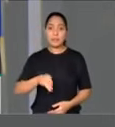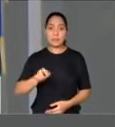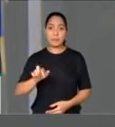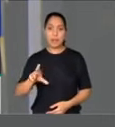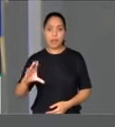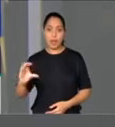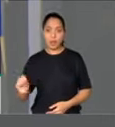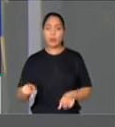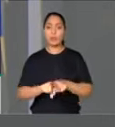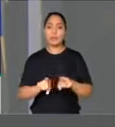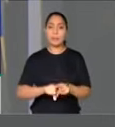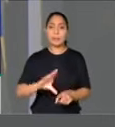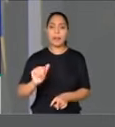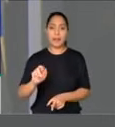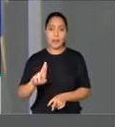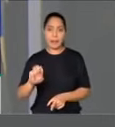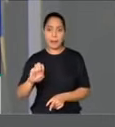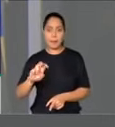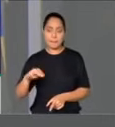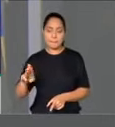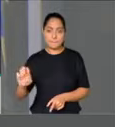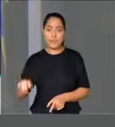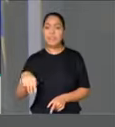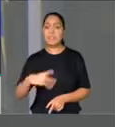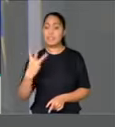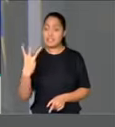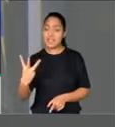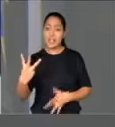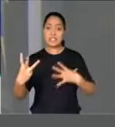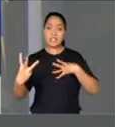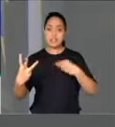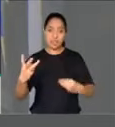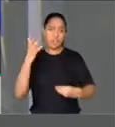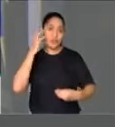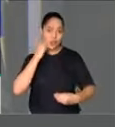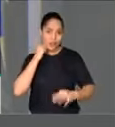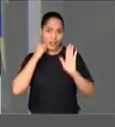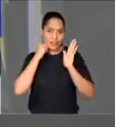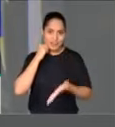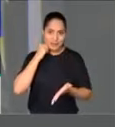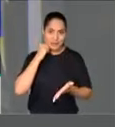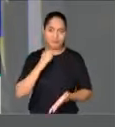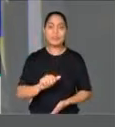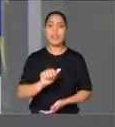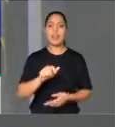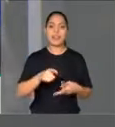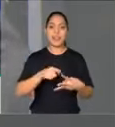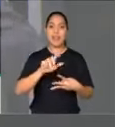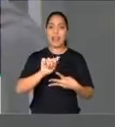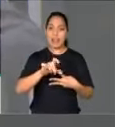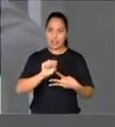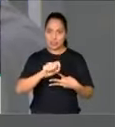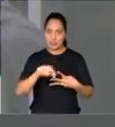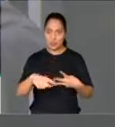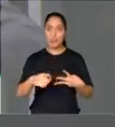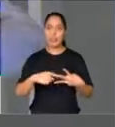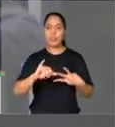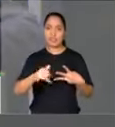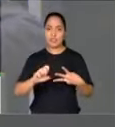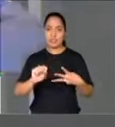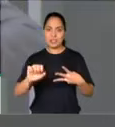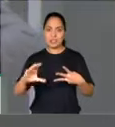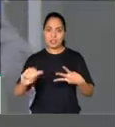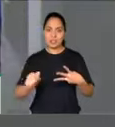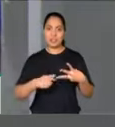ministra Carmen Lúcia, adotamos 3 filhos. Alison, Jéssica e Felipe. Meu amor